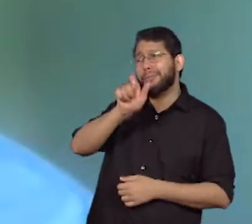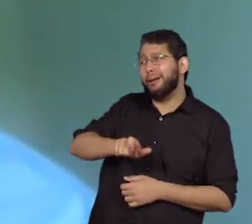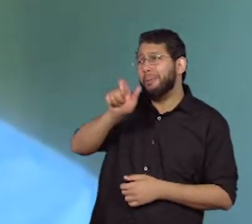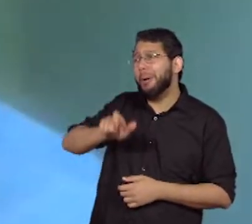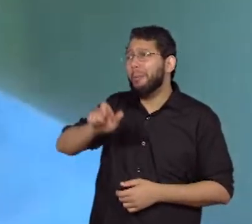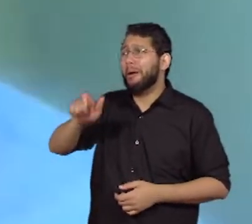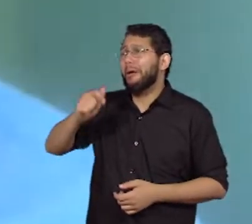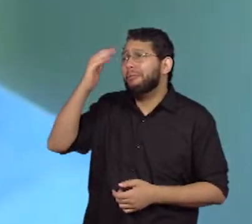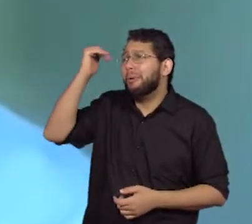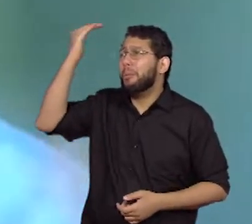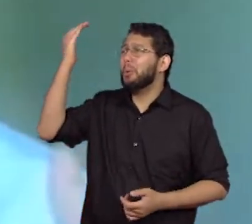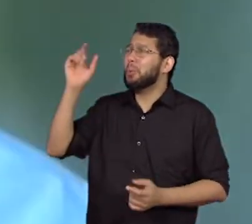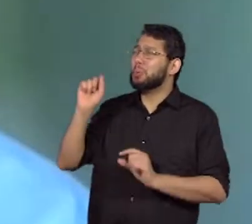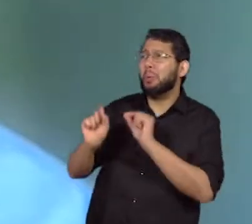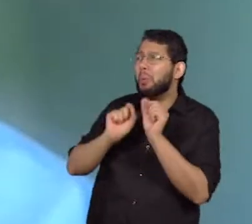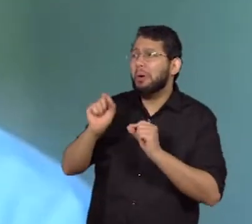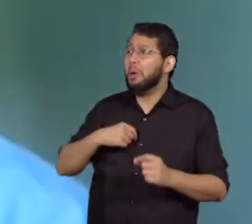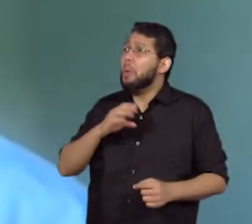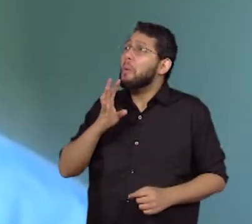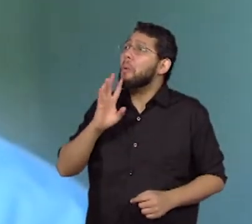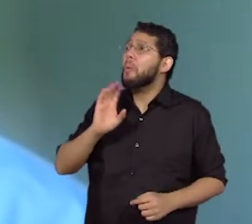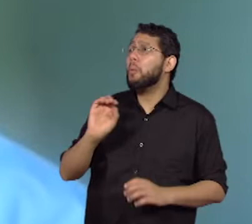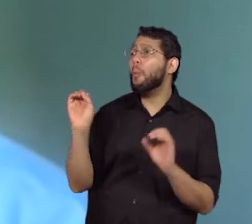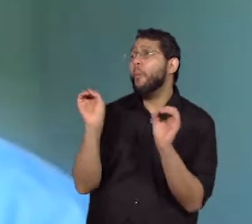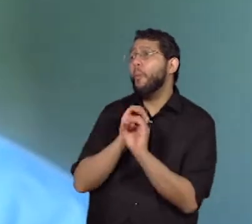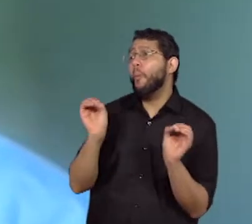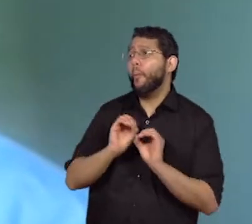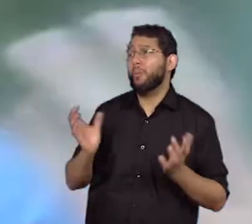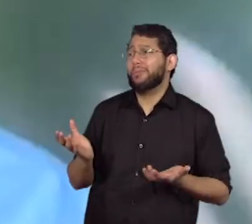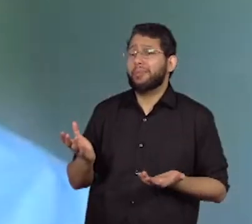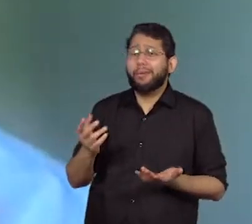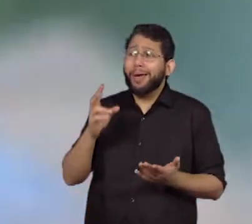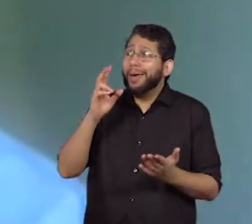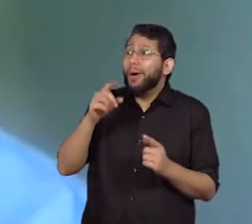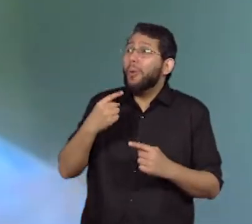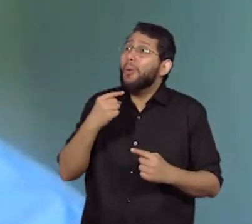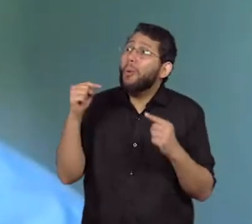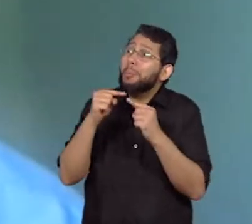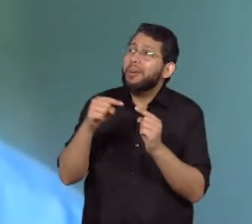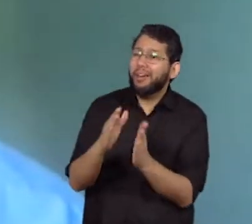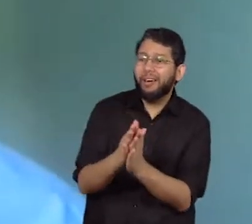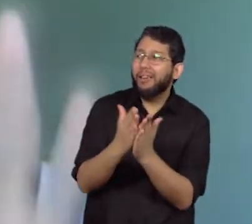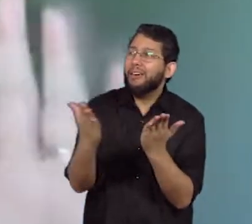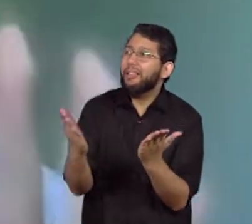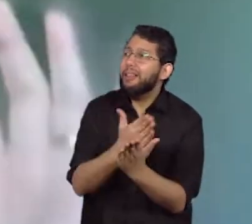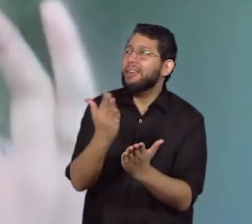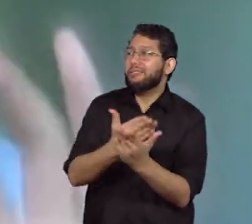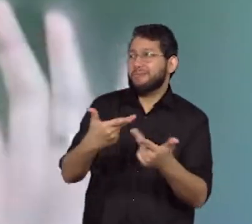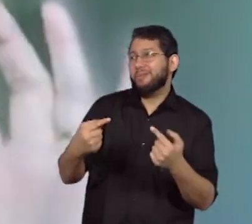mas eu não entendo de famoso. O que eu entendo assim, eu leio muito livro, eu entendo de coisas assim,